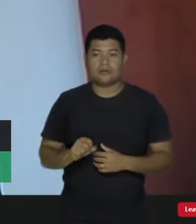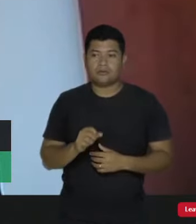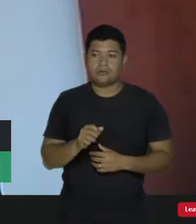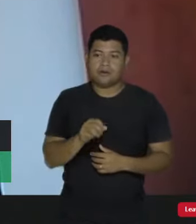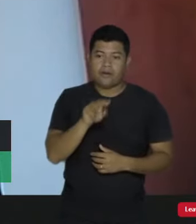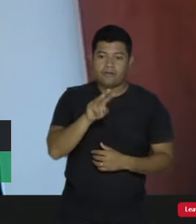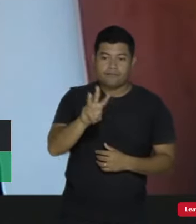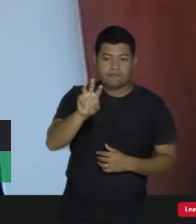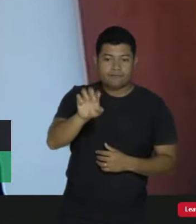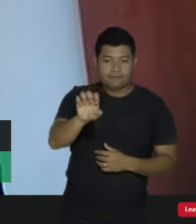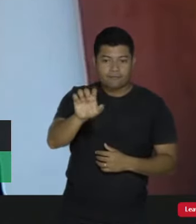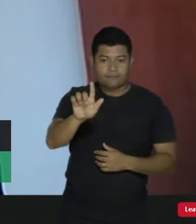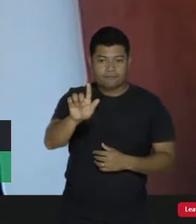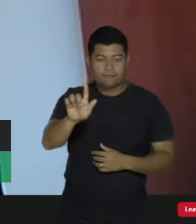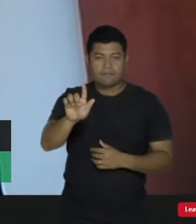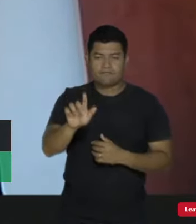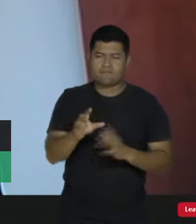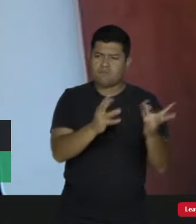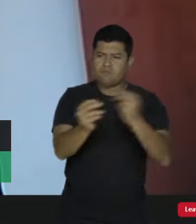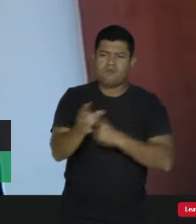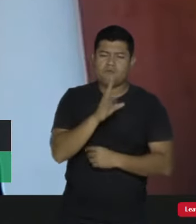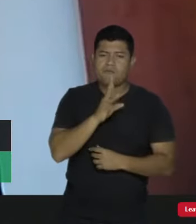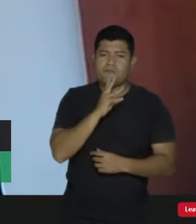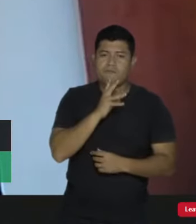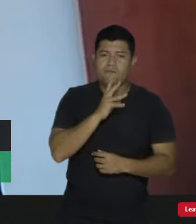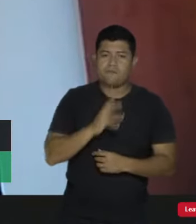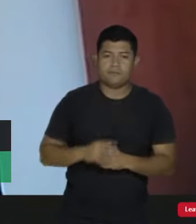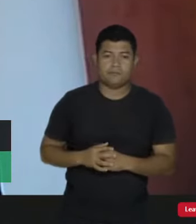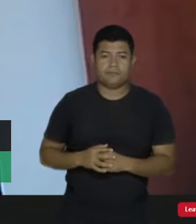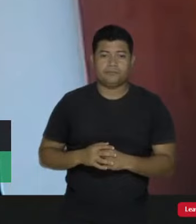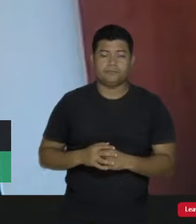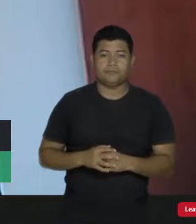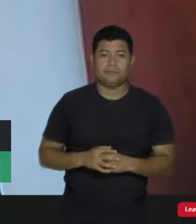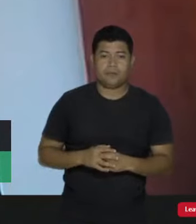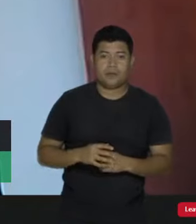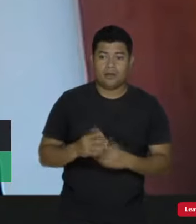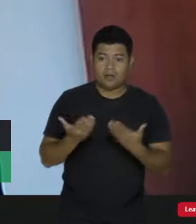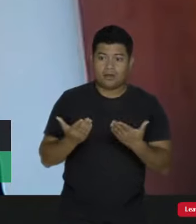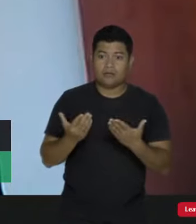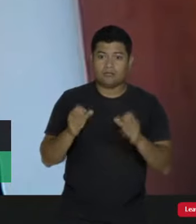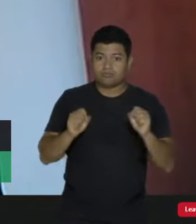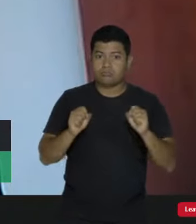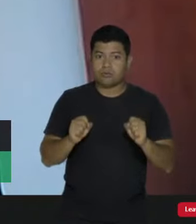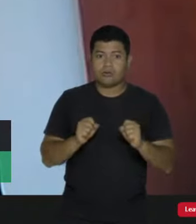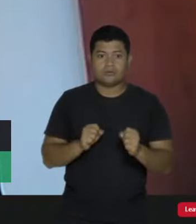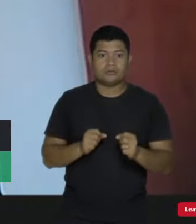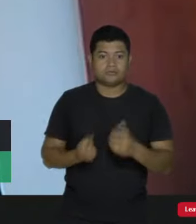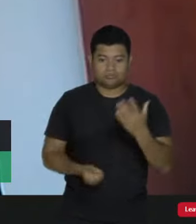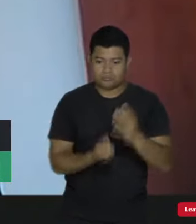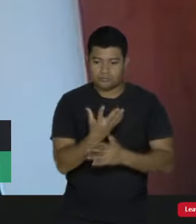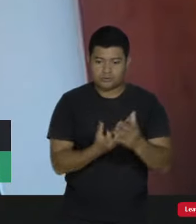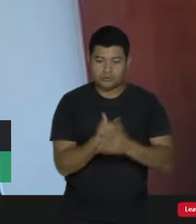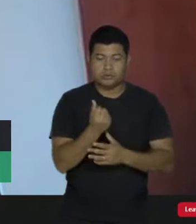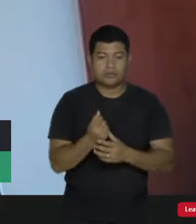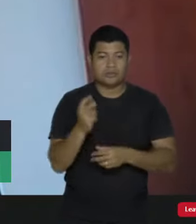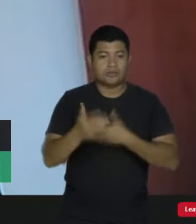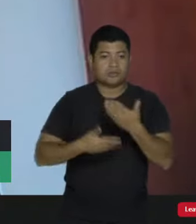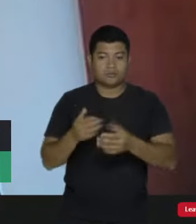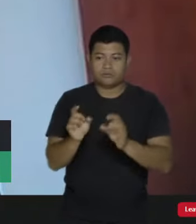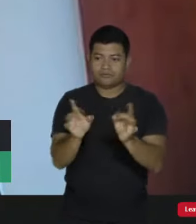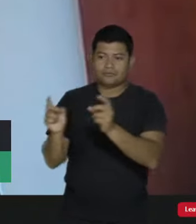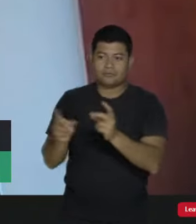por todos aí, que tem um potencial enorme mundo afora, e nós iniciamos todo